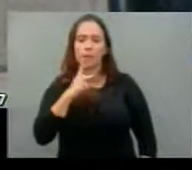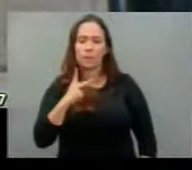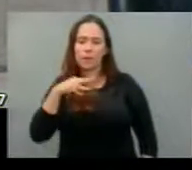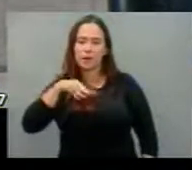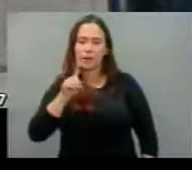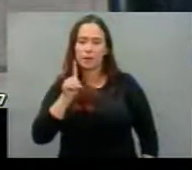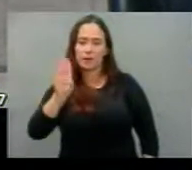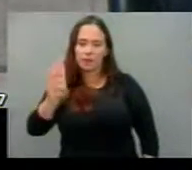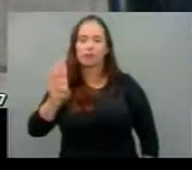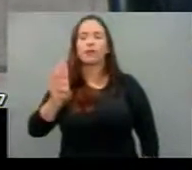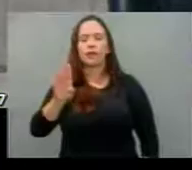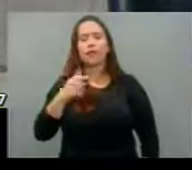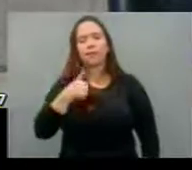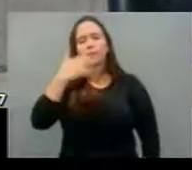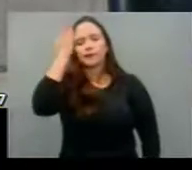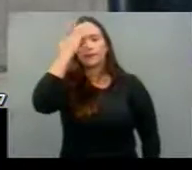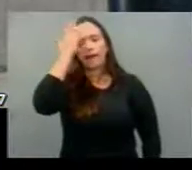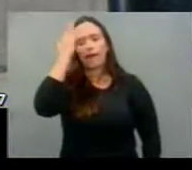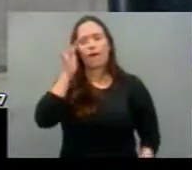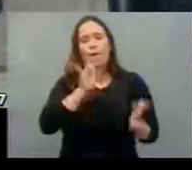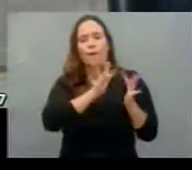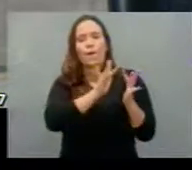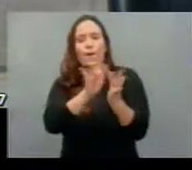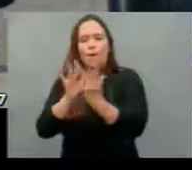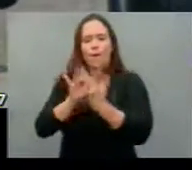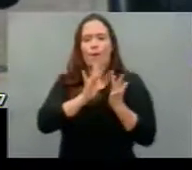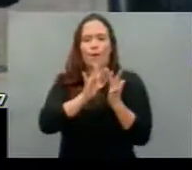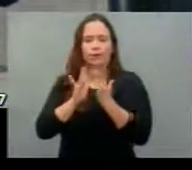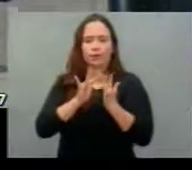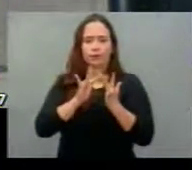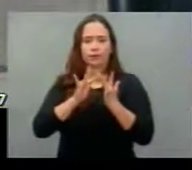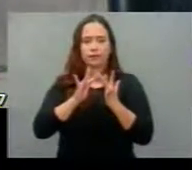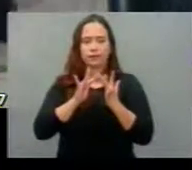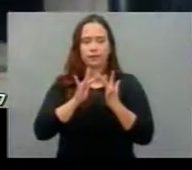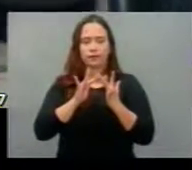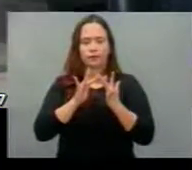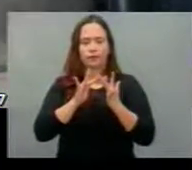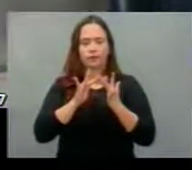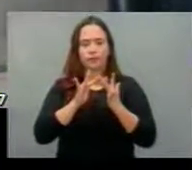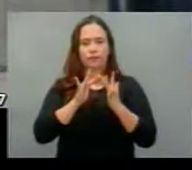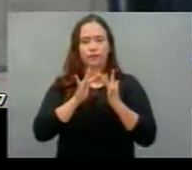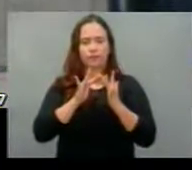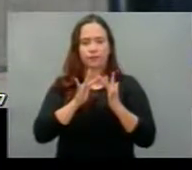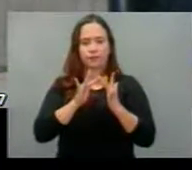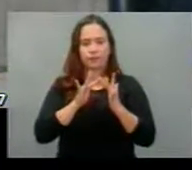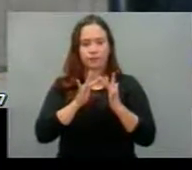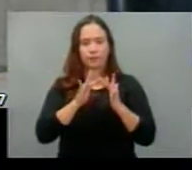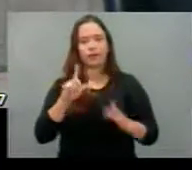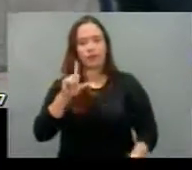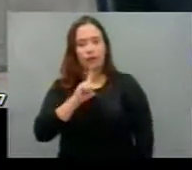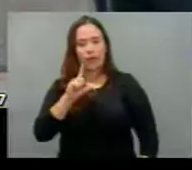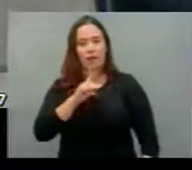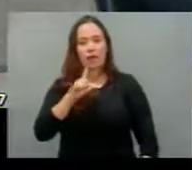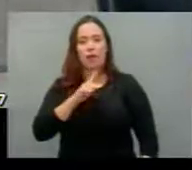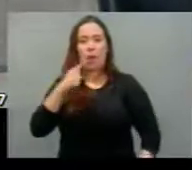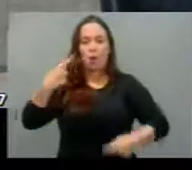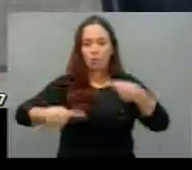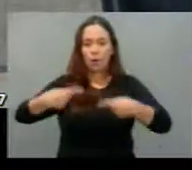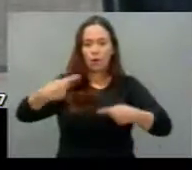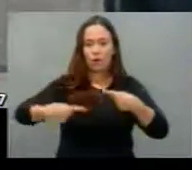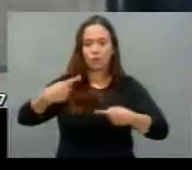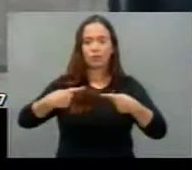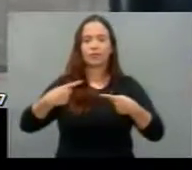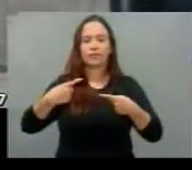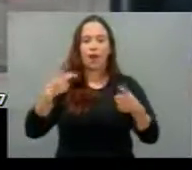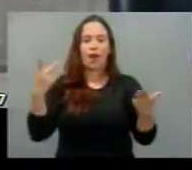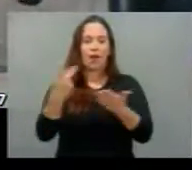por estar acompanhando todas essas citações, na verdade, quando um membro da classe política é